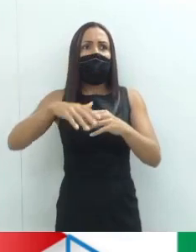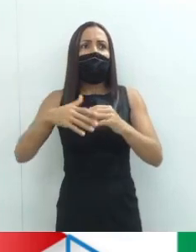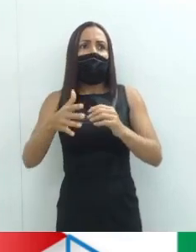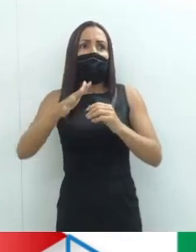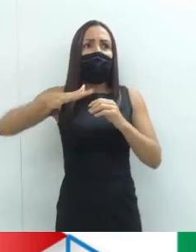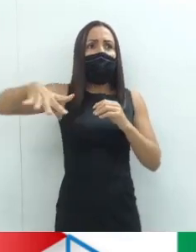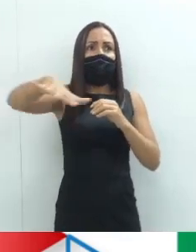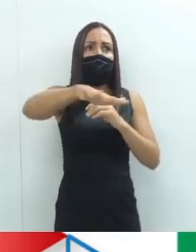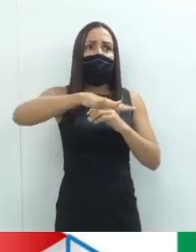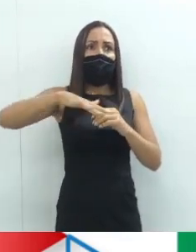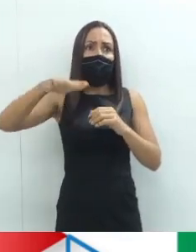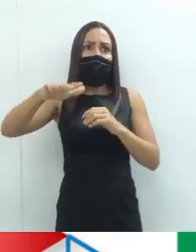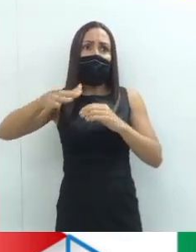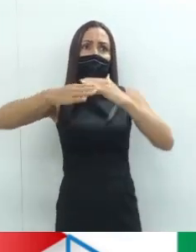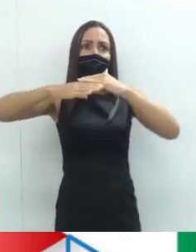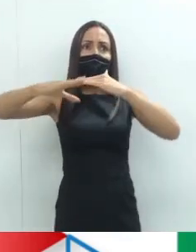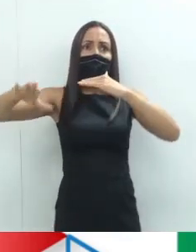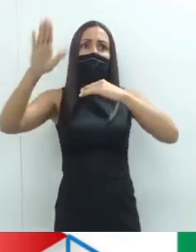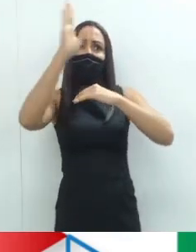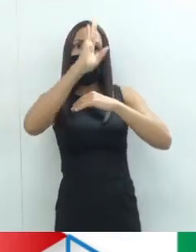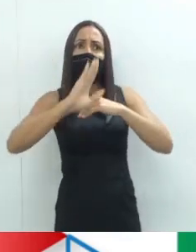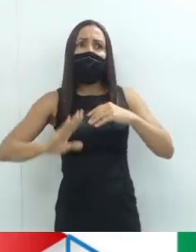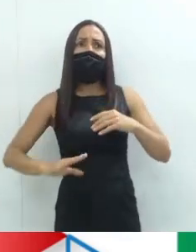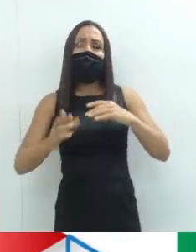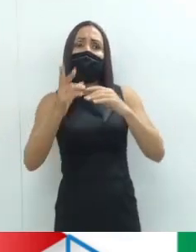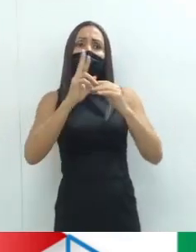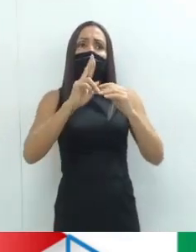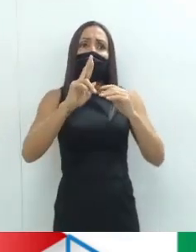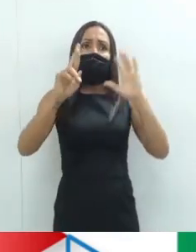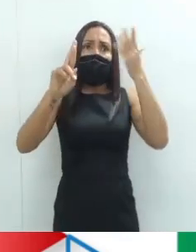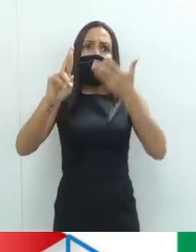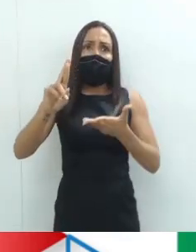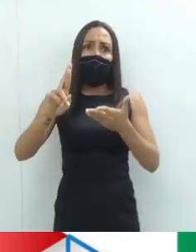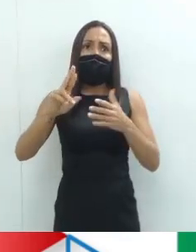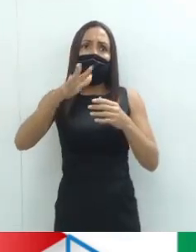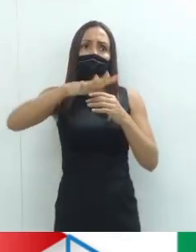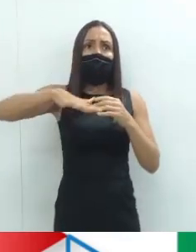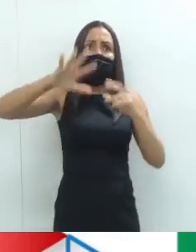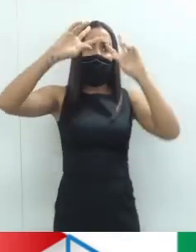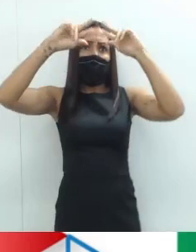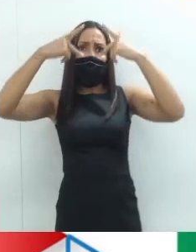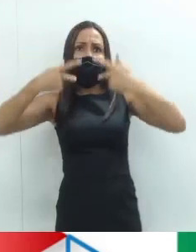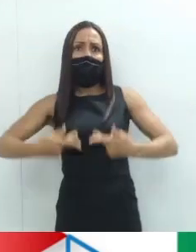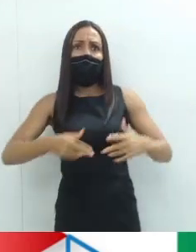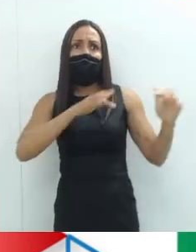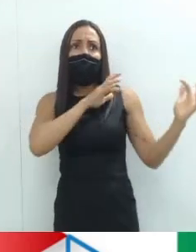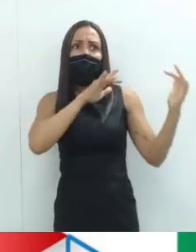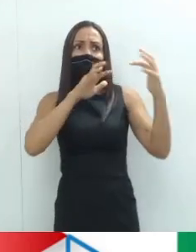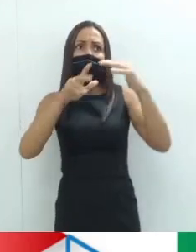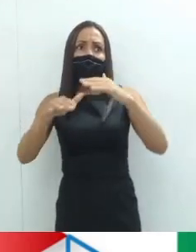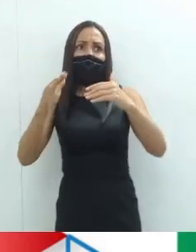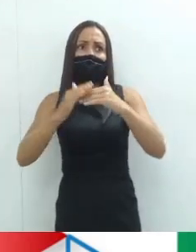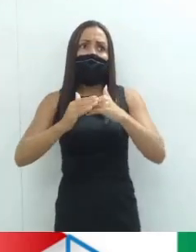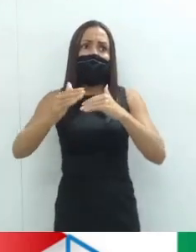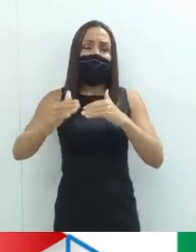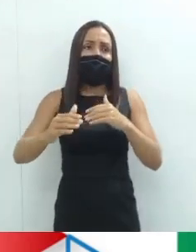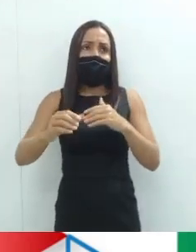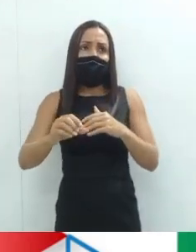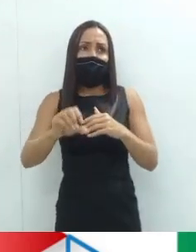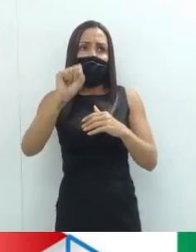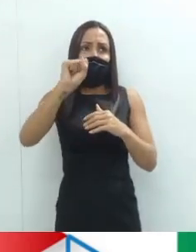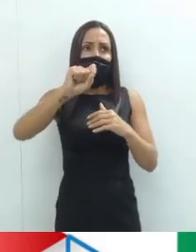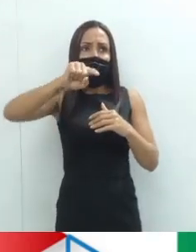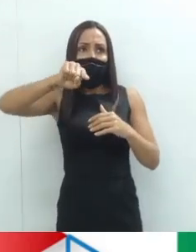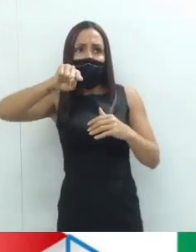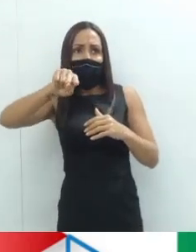antigos do atual litoral brasileiro, representando uma ocupação humana que se iniciou há pelo menos